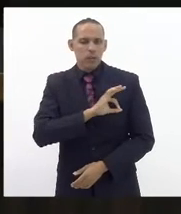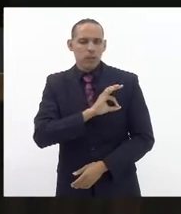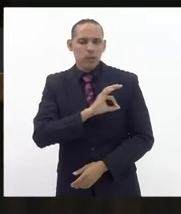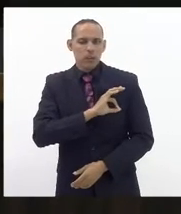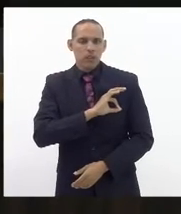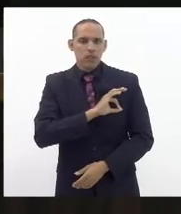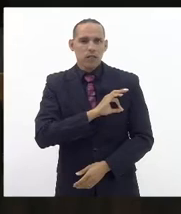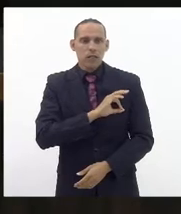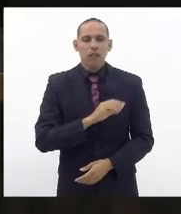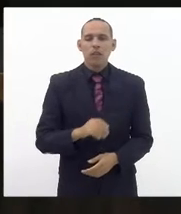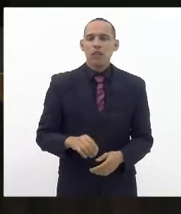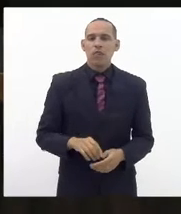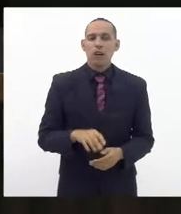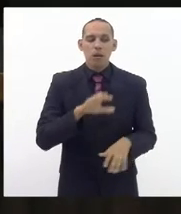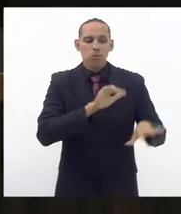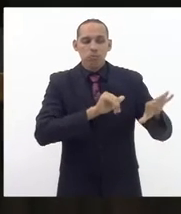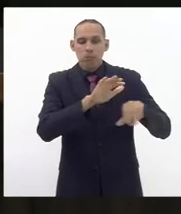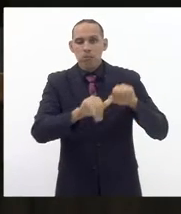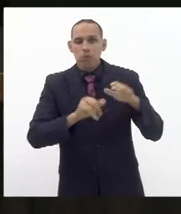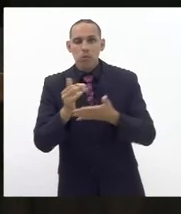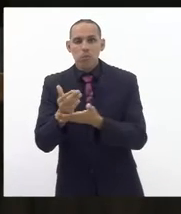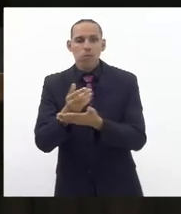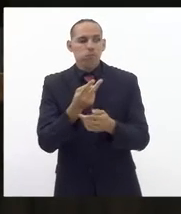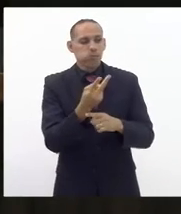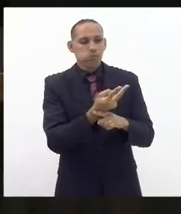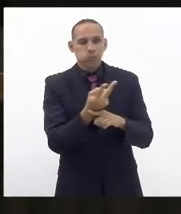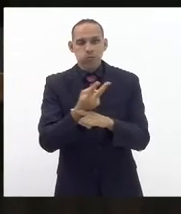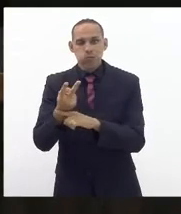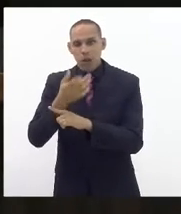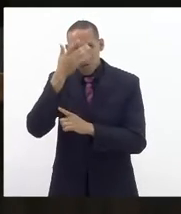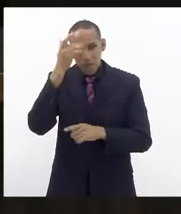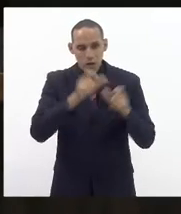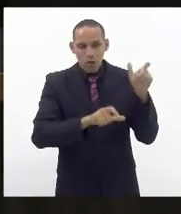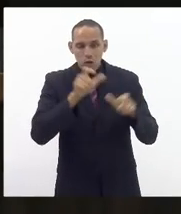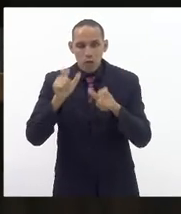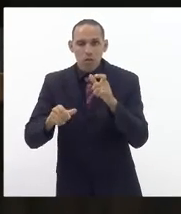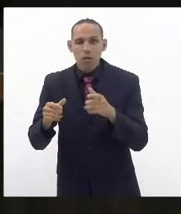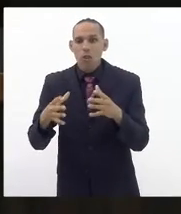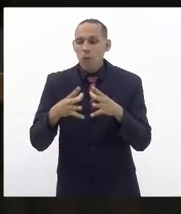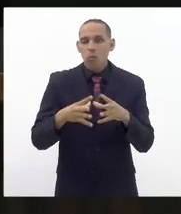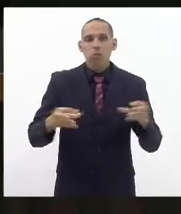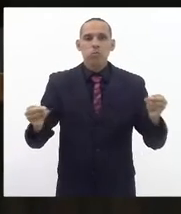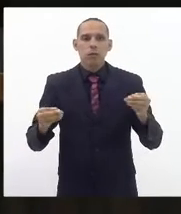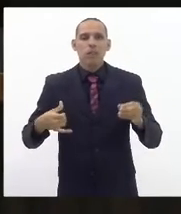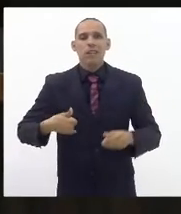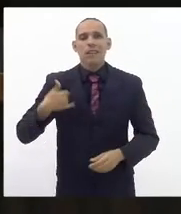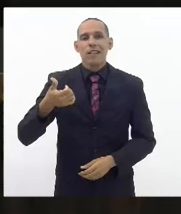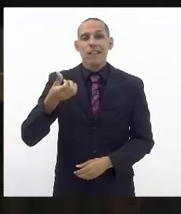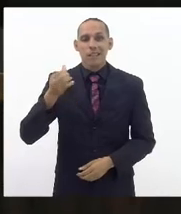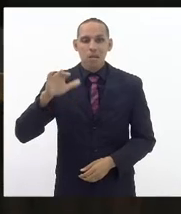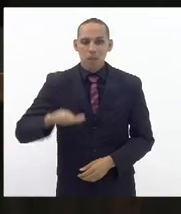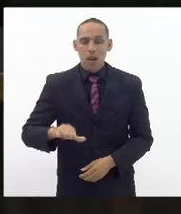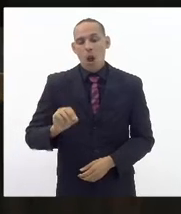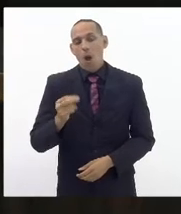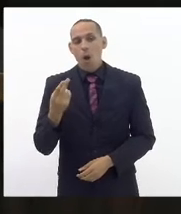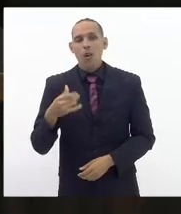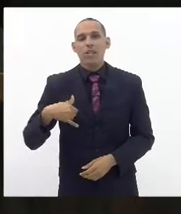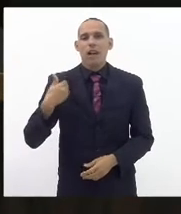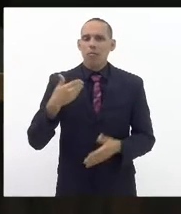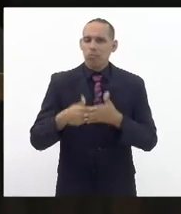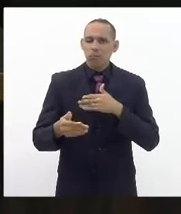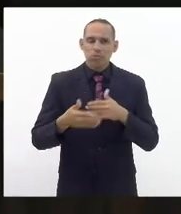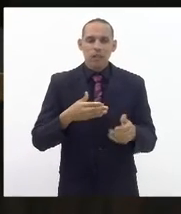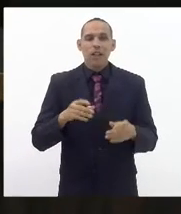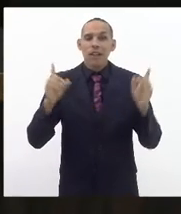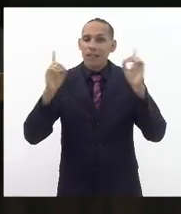pública, a busca imediata de pessoas desaparecidas menor de 16 anos, ou pessoa de qualquer idade